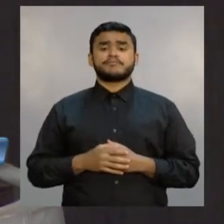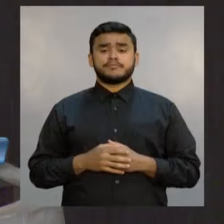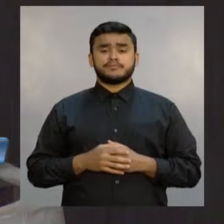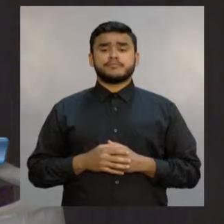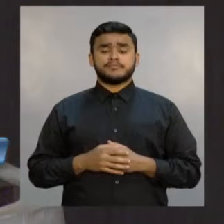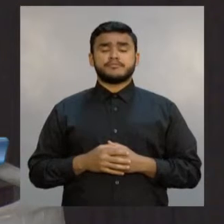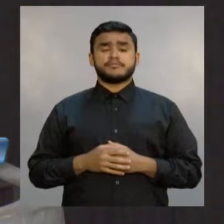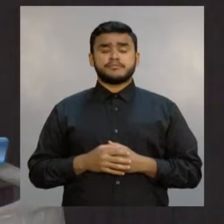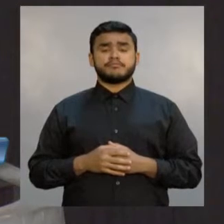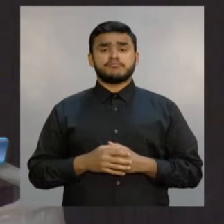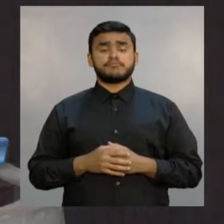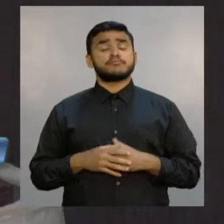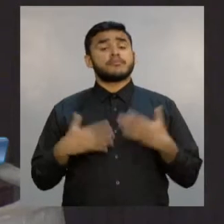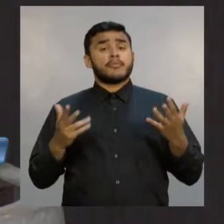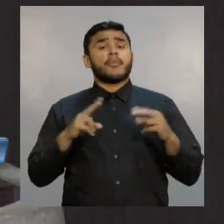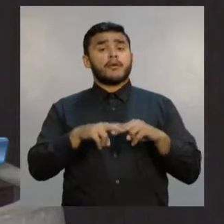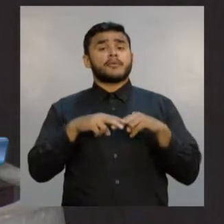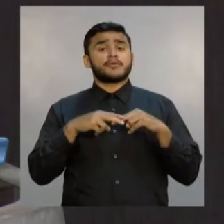Por isso